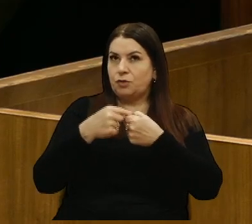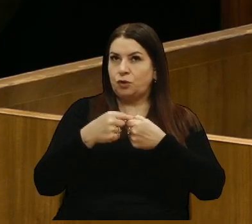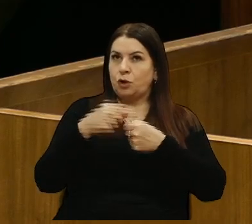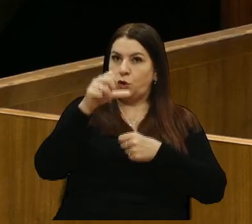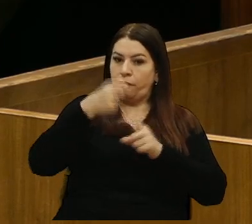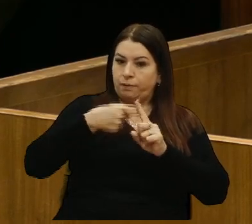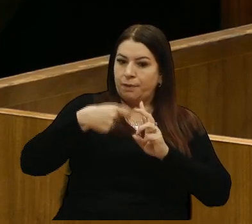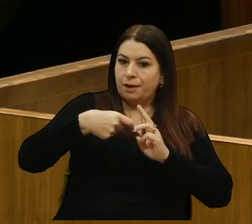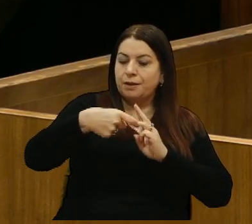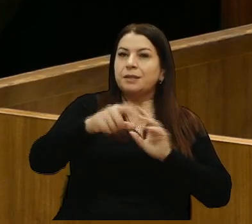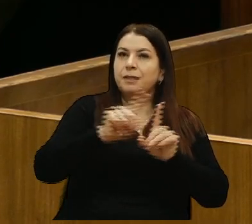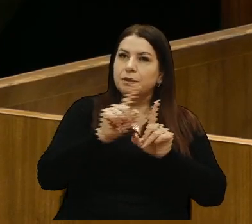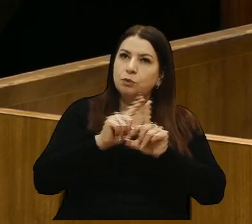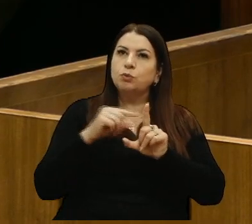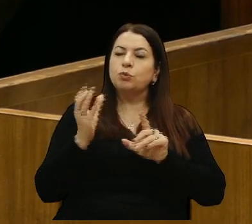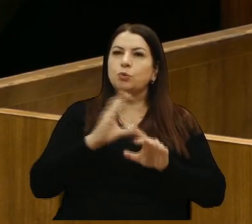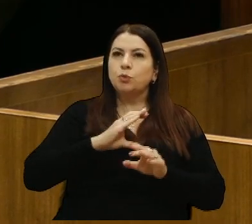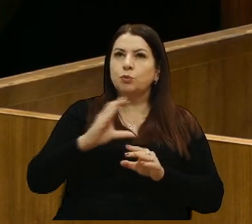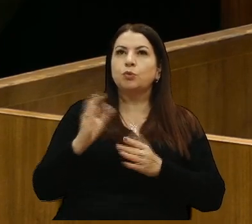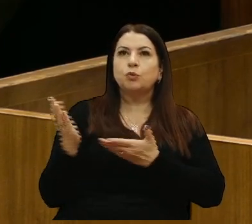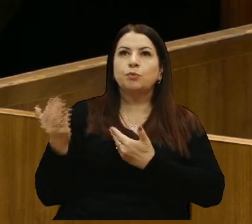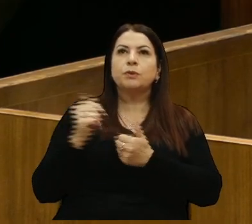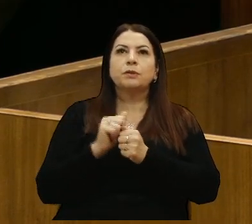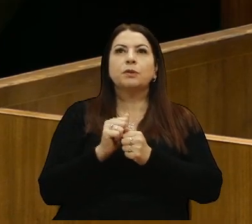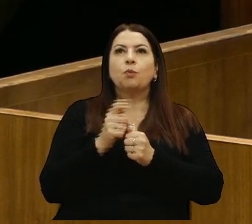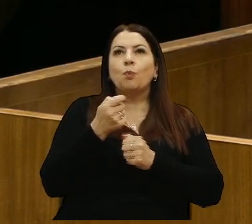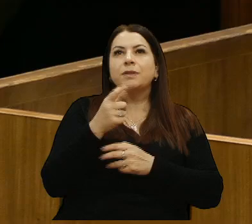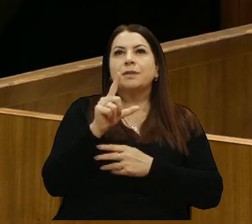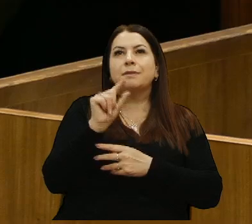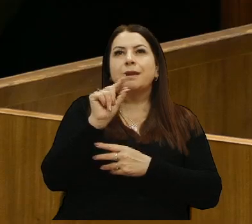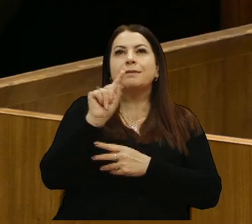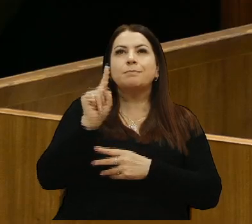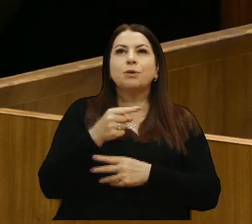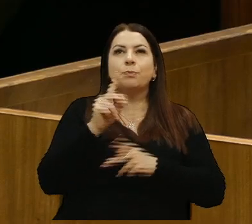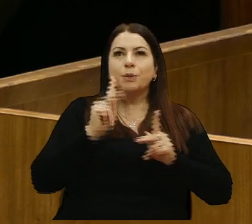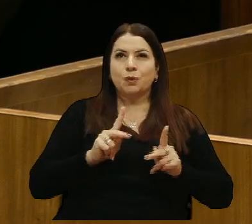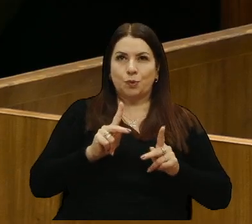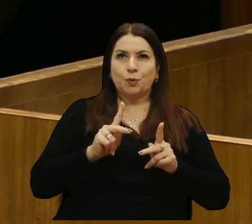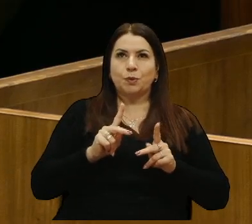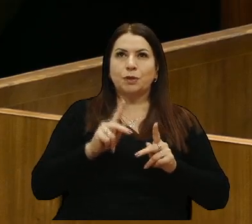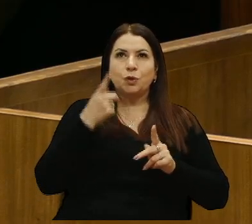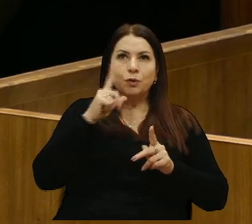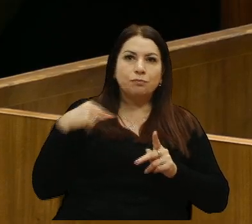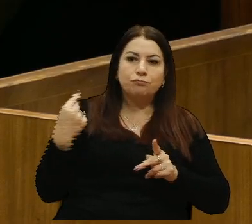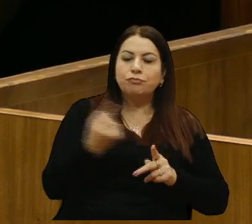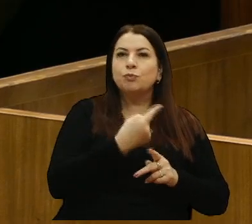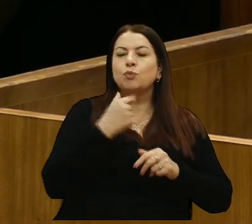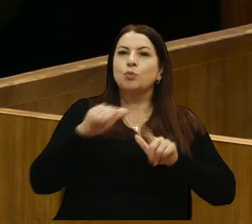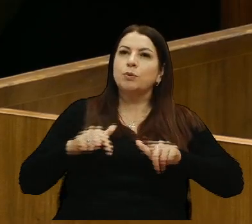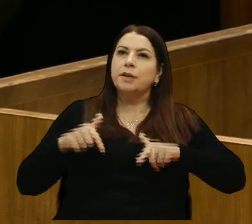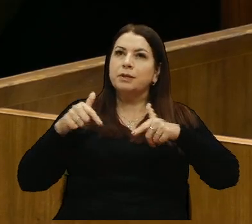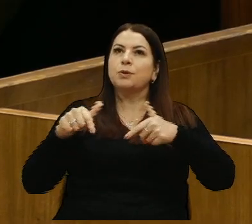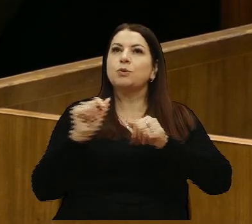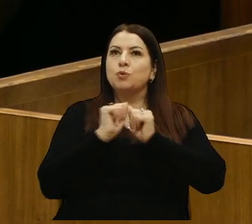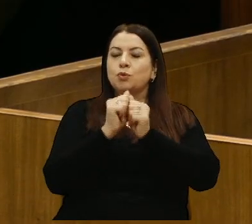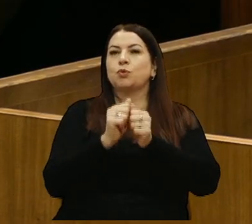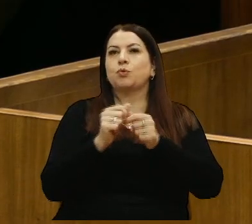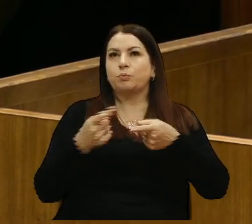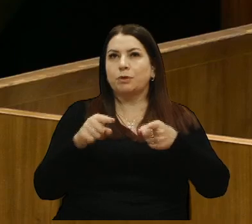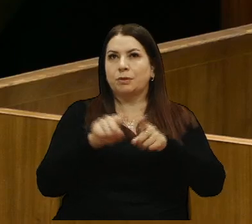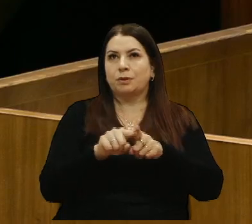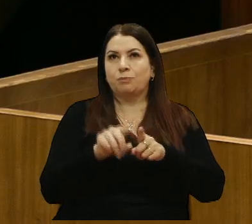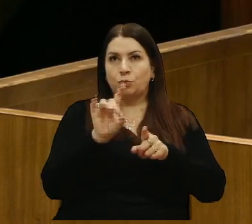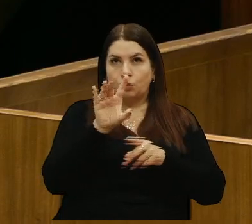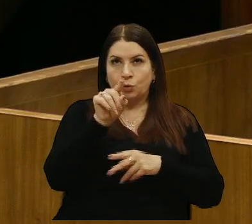9 meses, o alcance da Coordenadoria da Juventude foi quase de 10.000 pessoas que nós atingimos com as ações através dos parceiros.